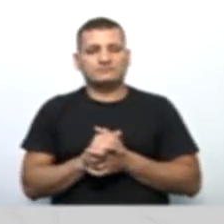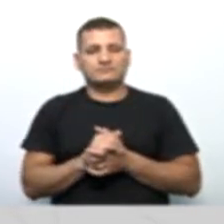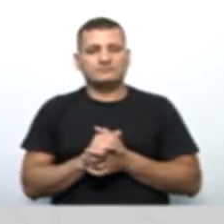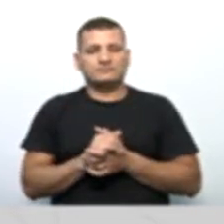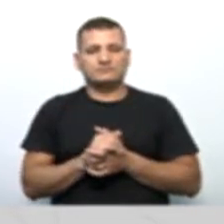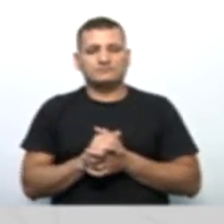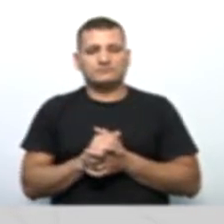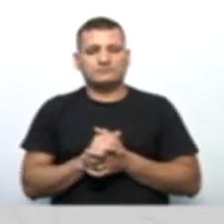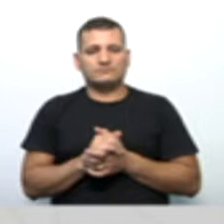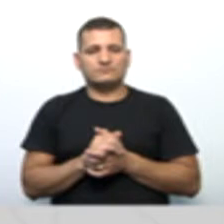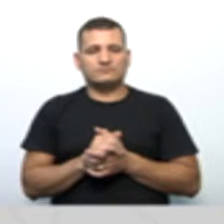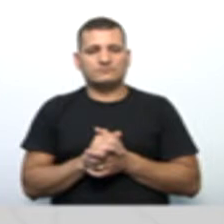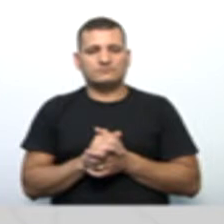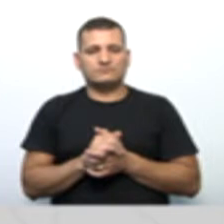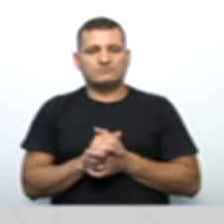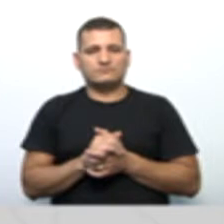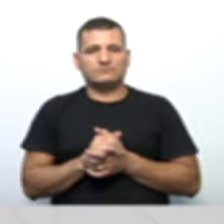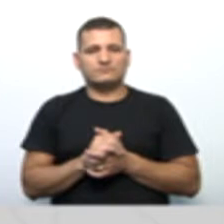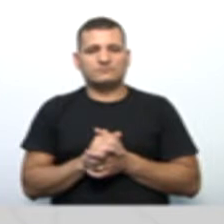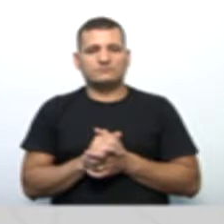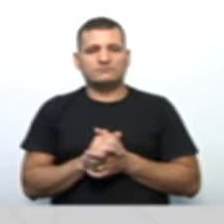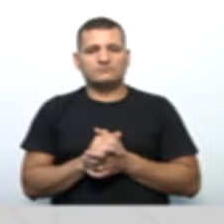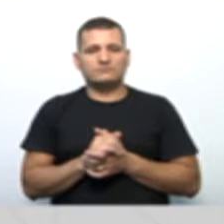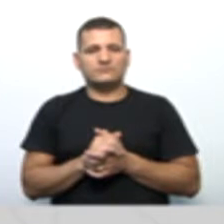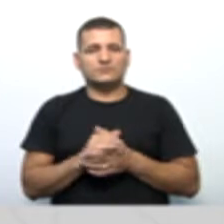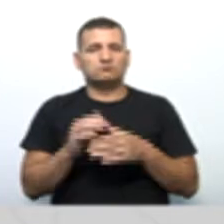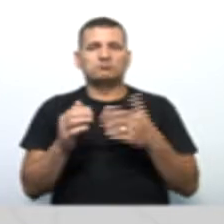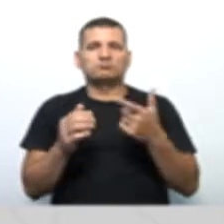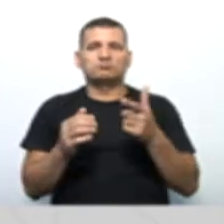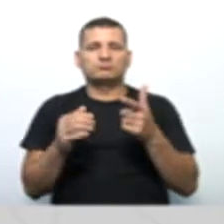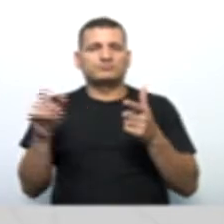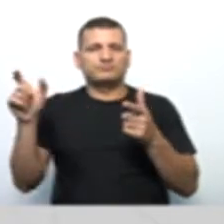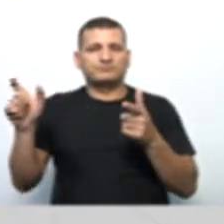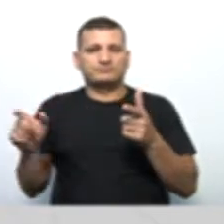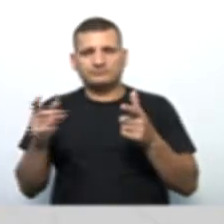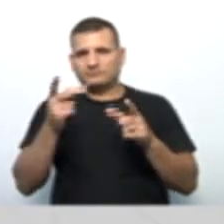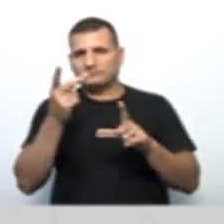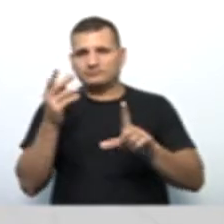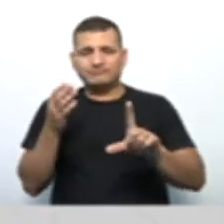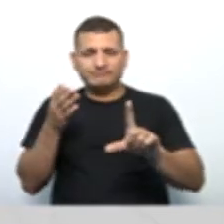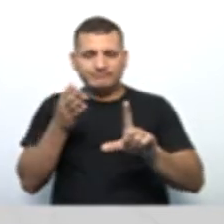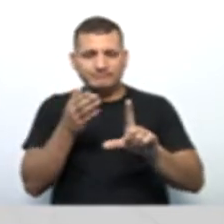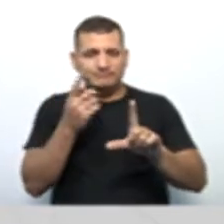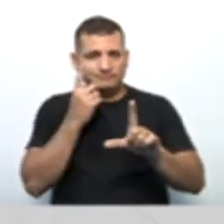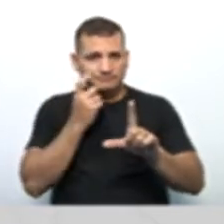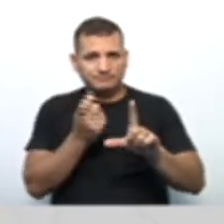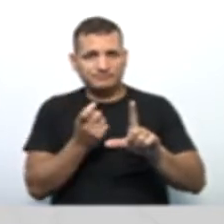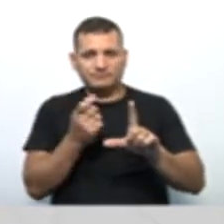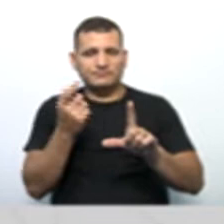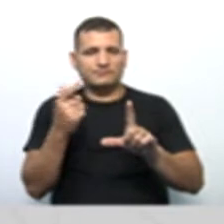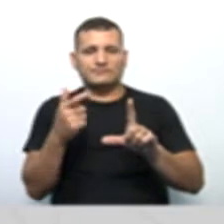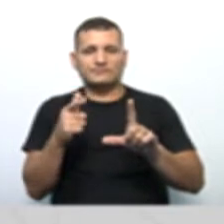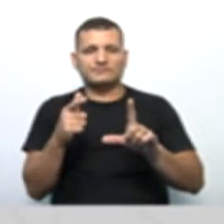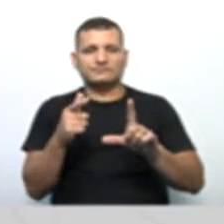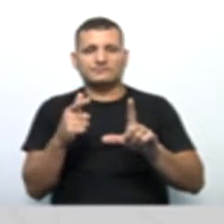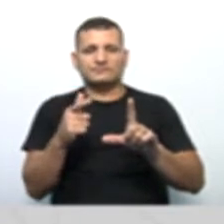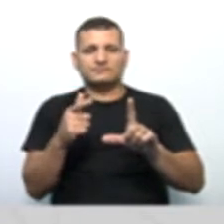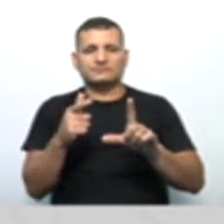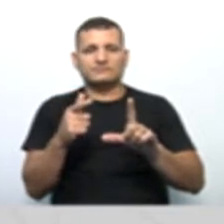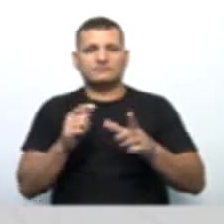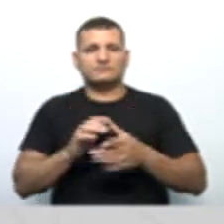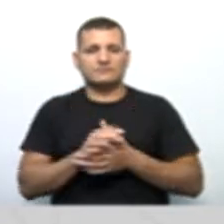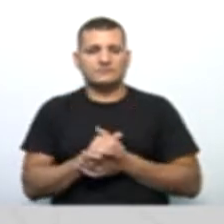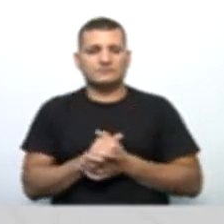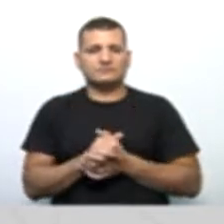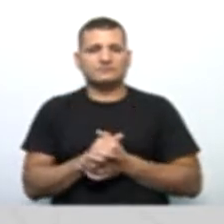deveria haver algo para conseguir o interesse dos clientes em potencial eu tinha que fazer uma coisa mais